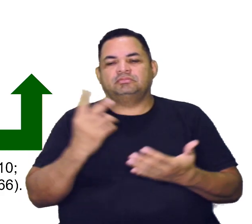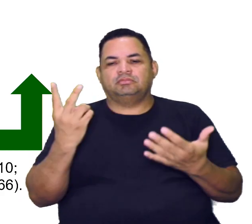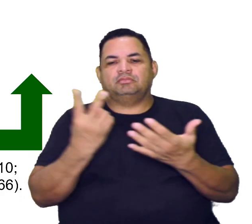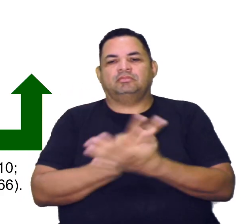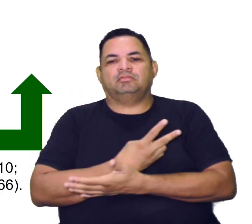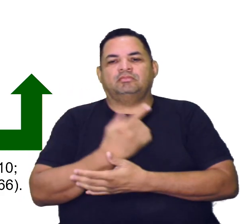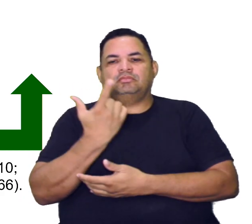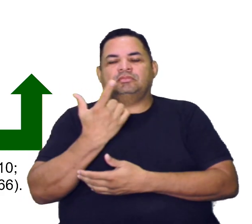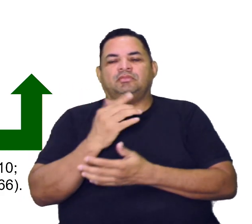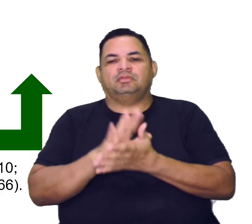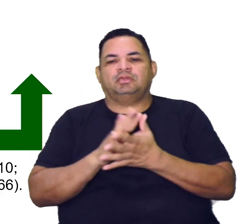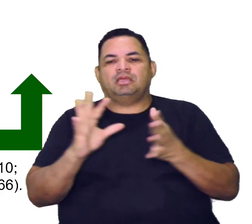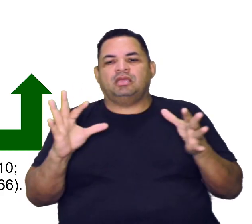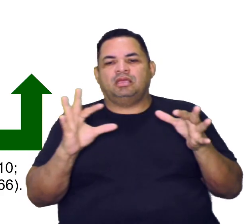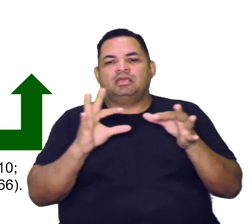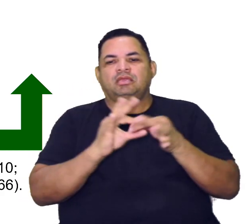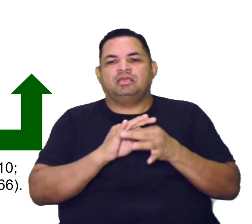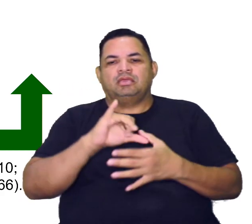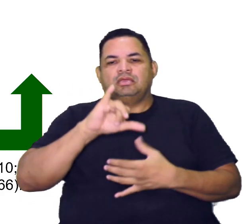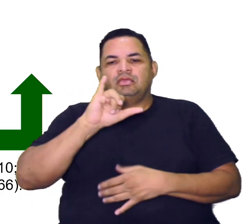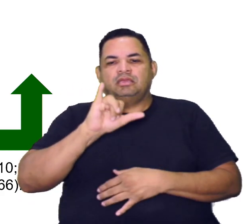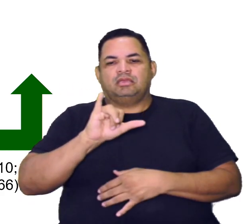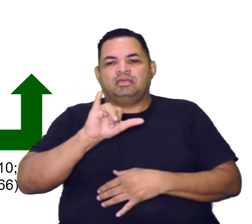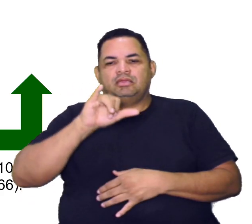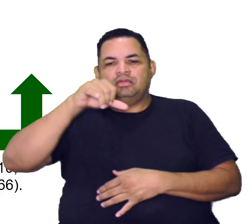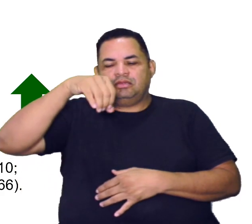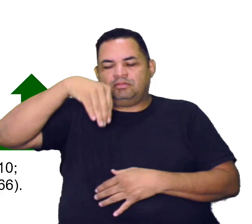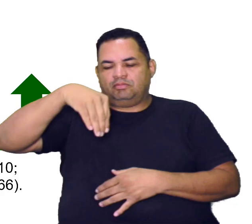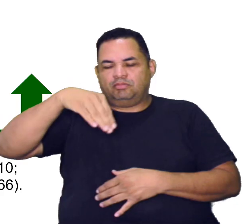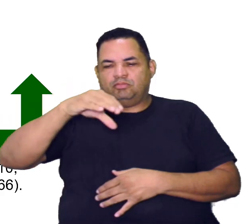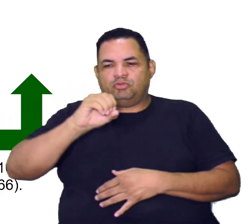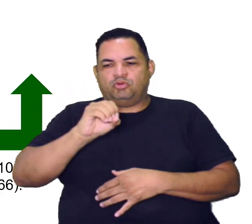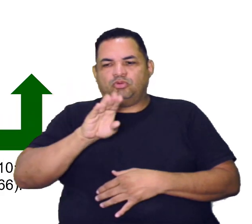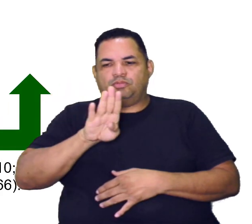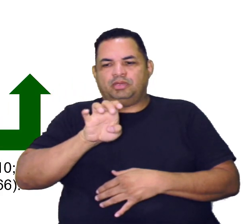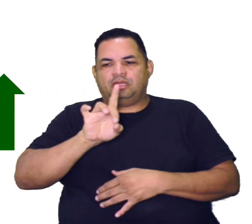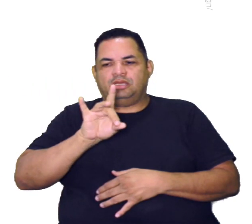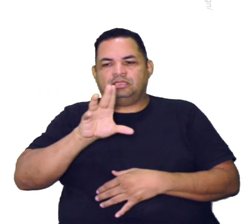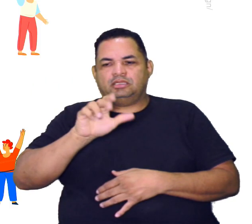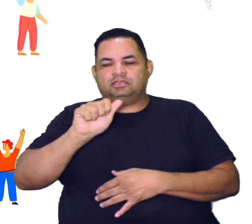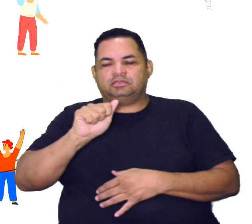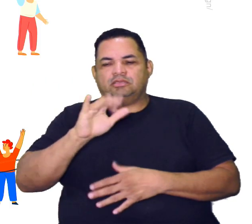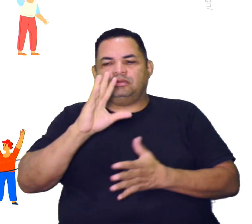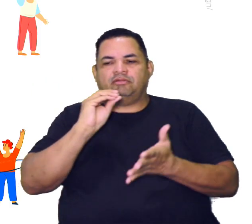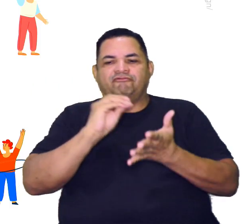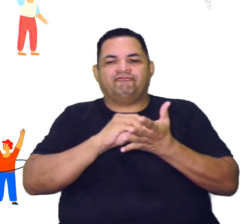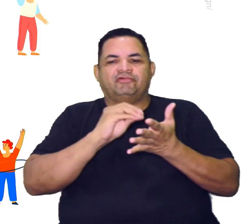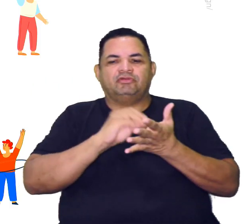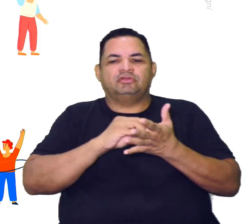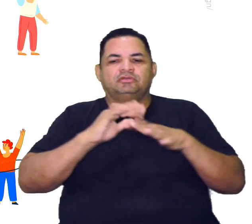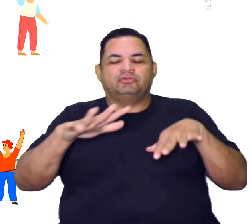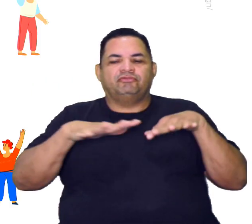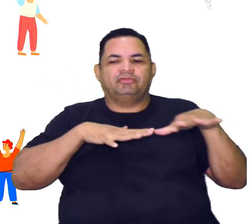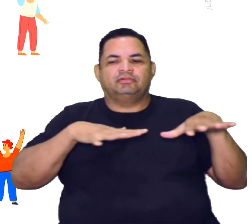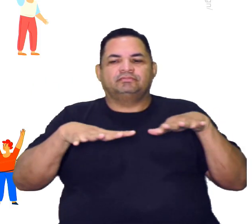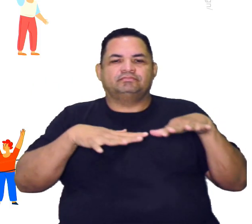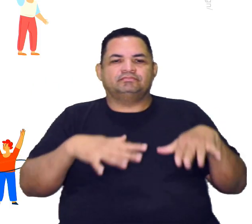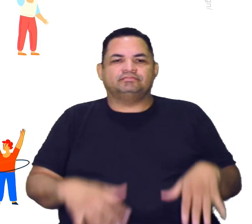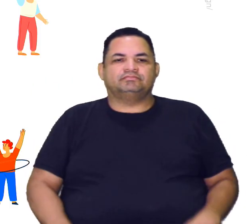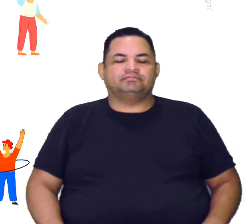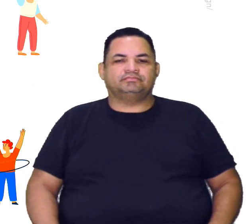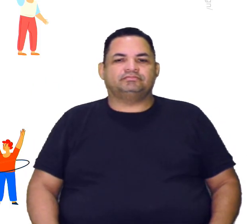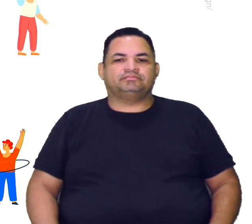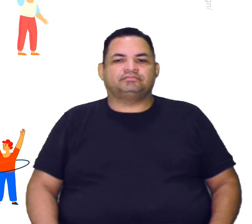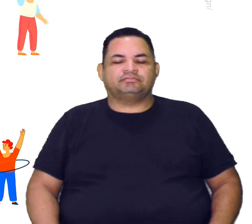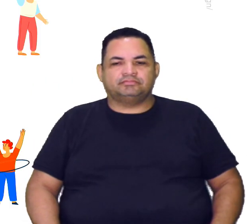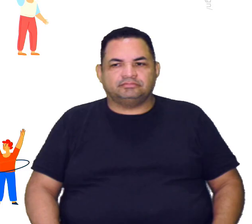causado aí, né, está ligado aí à imobilização, ou seja, à falta de movimento. Muito bem.